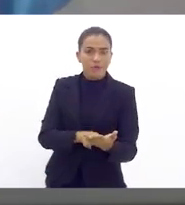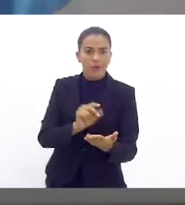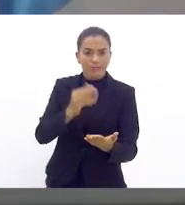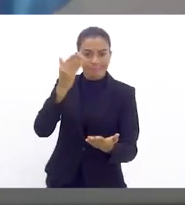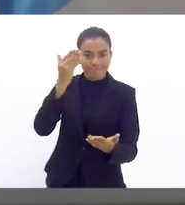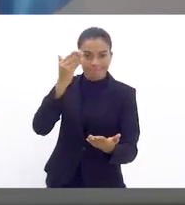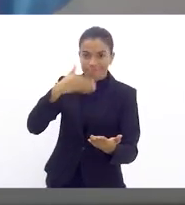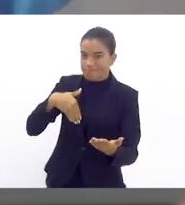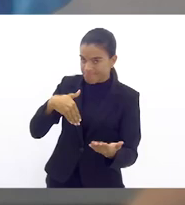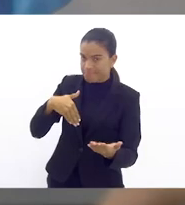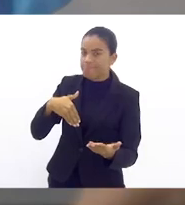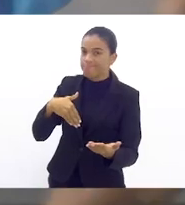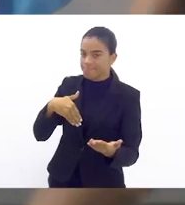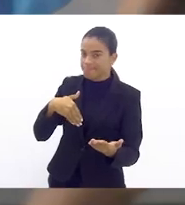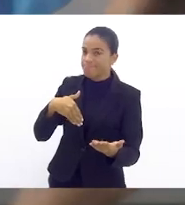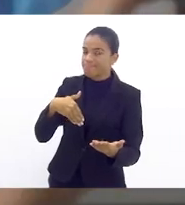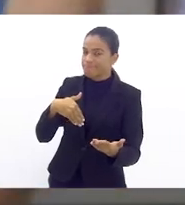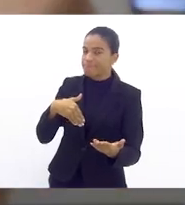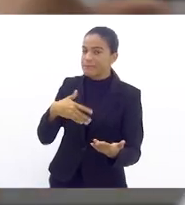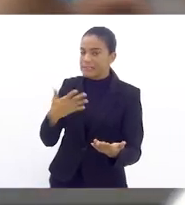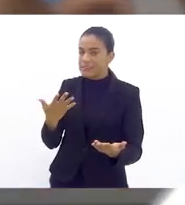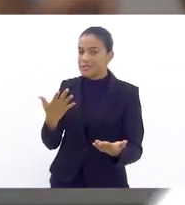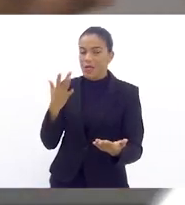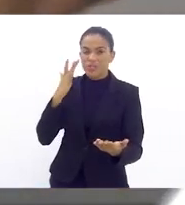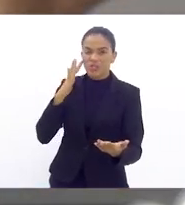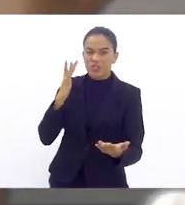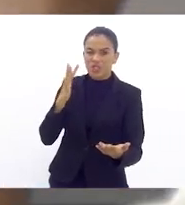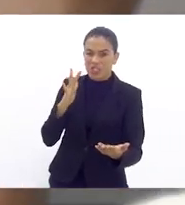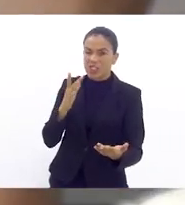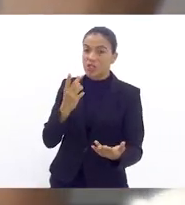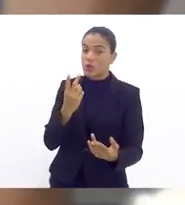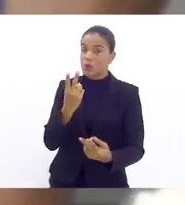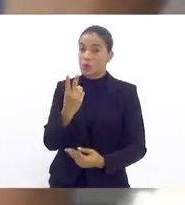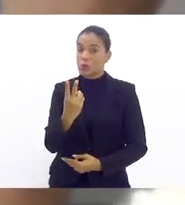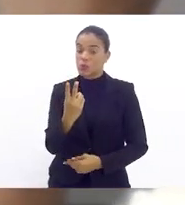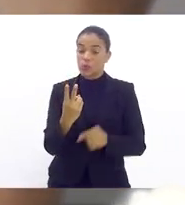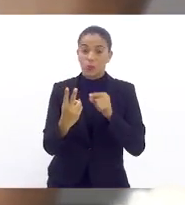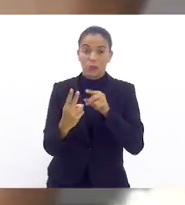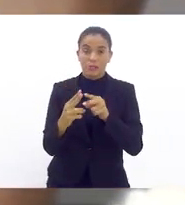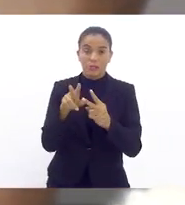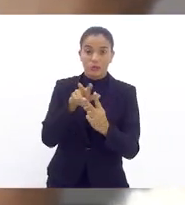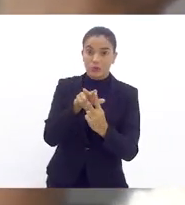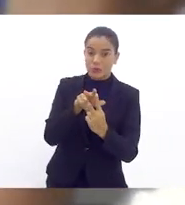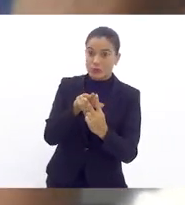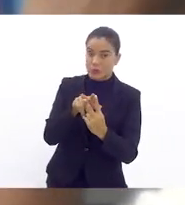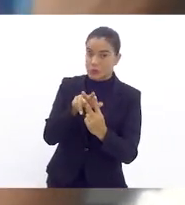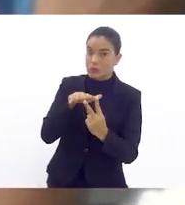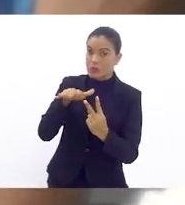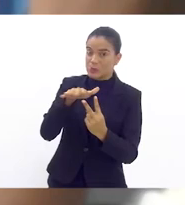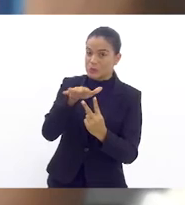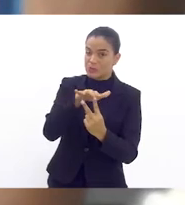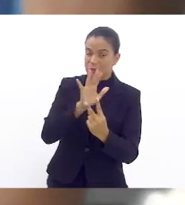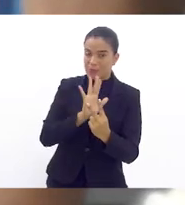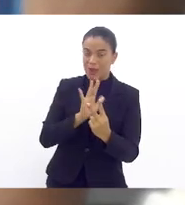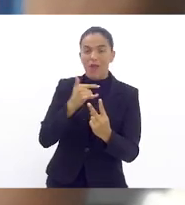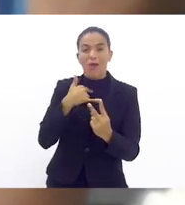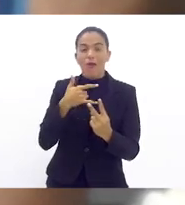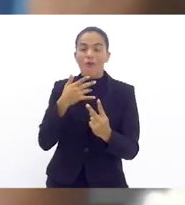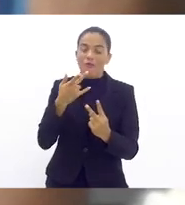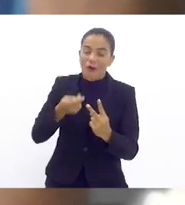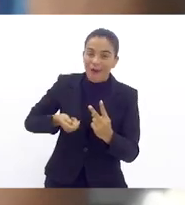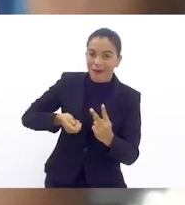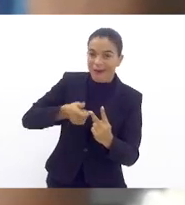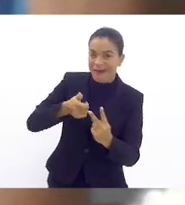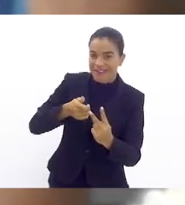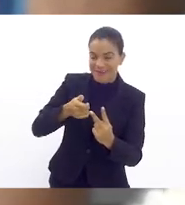comprovaram, acho que duas coisas mais importantes. O professor vai ter oportunidade de falar, mas eu já vou